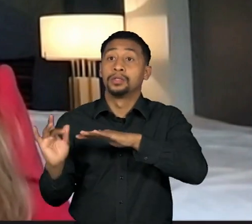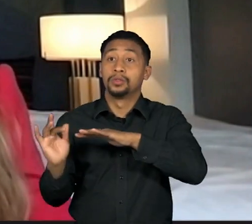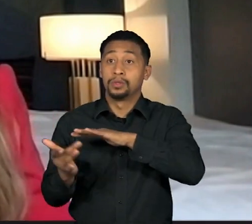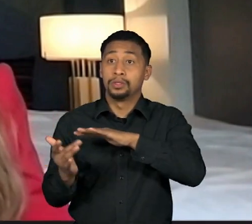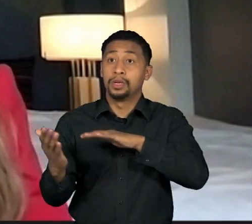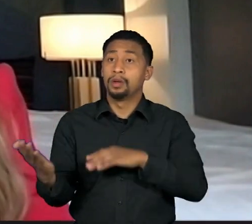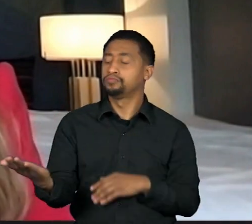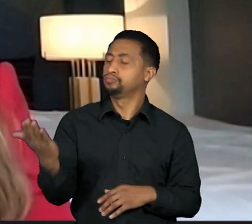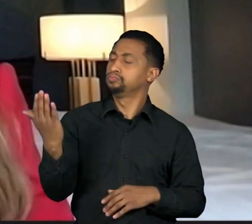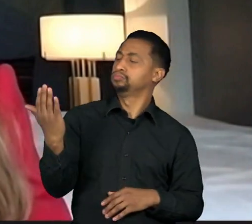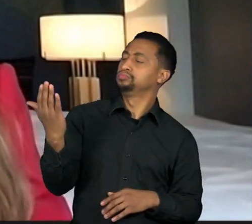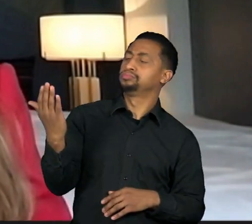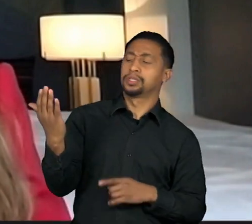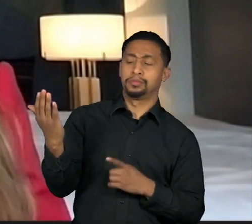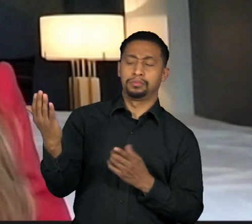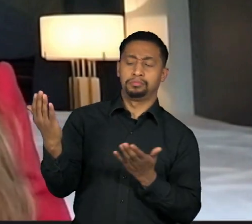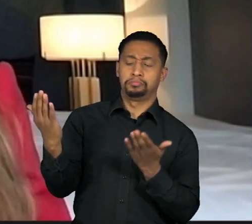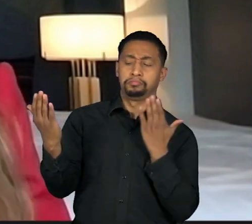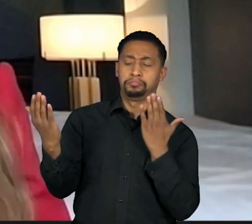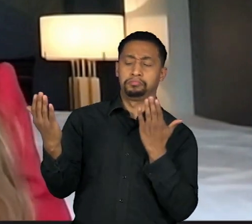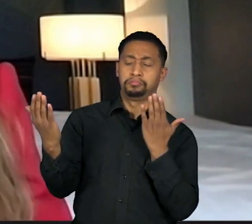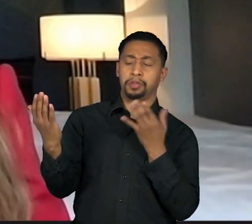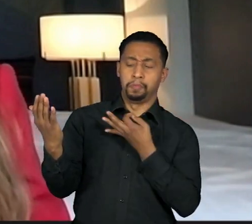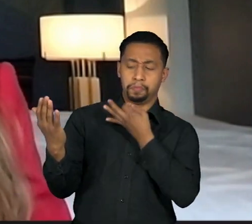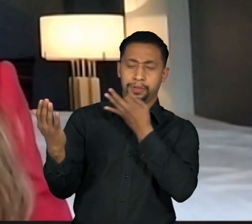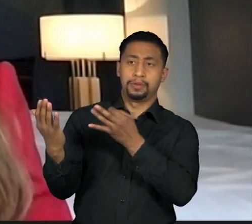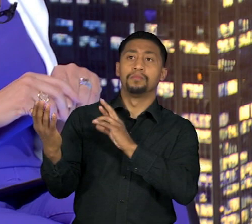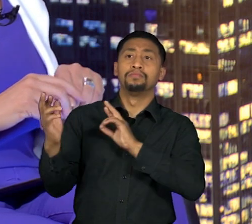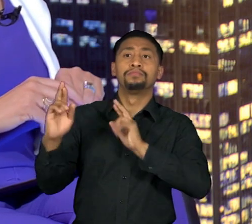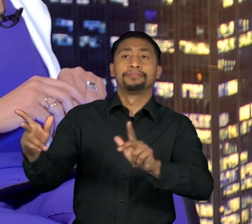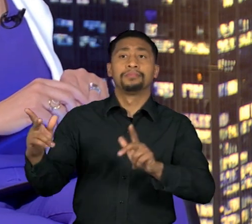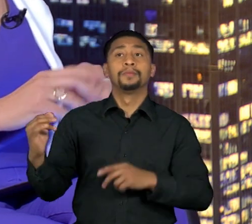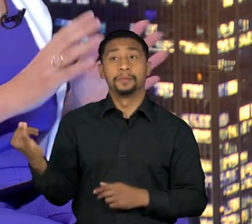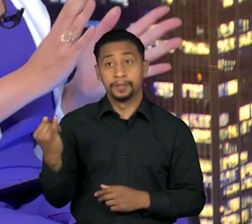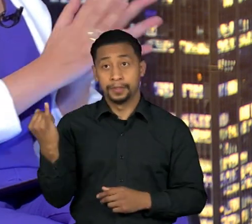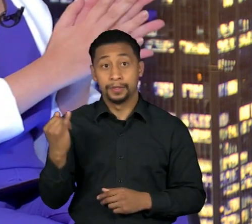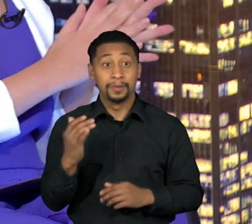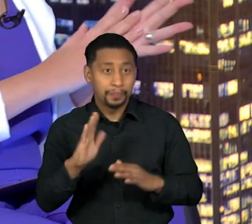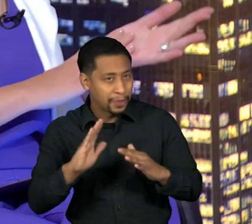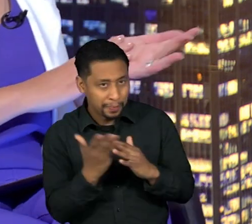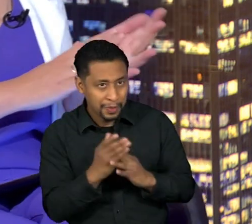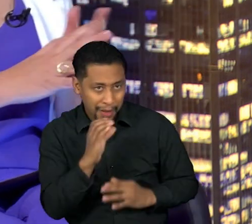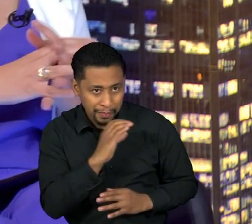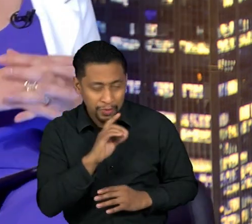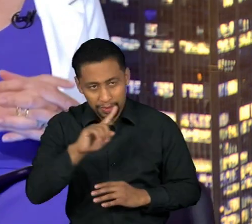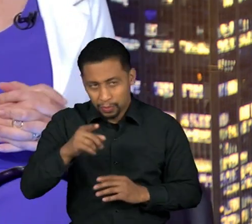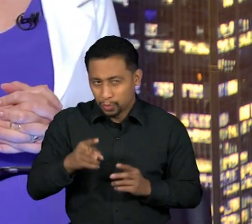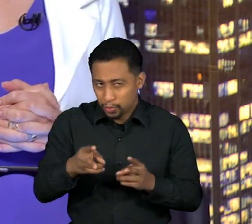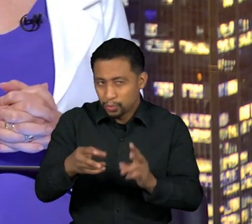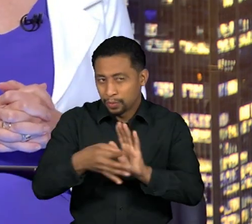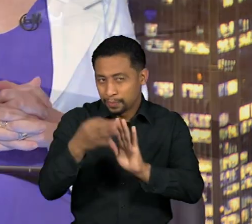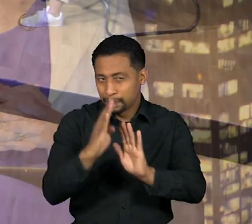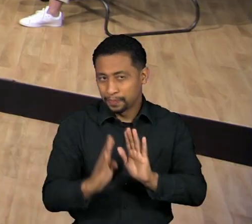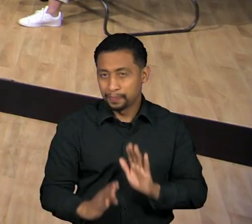outros meios e ter uma visão crítica sobre isso. Vou fazer uma pausinha aqui nessa conversa, a gente volta já.